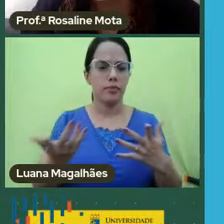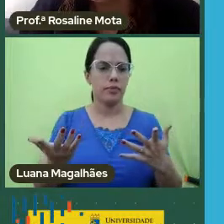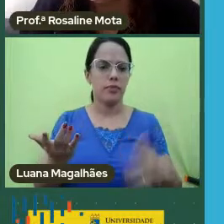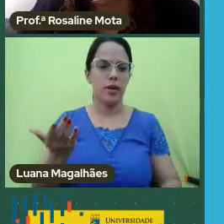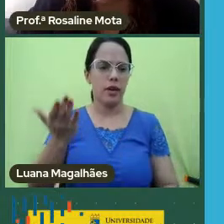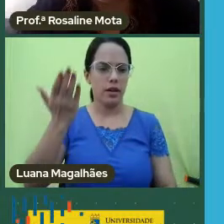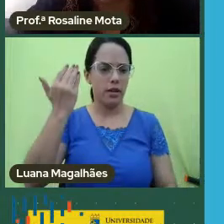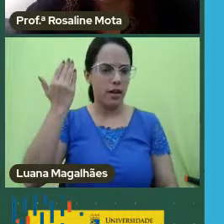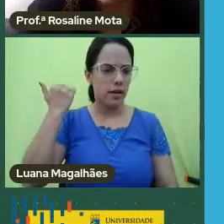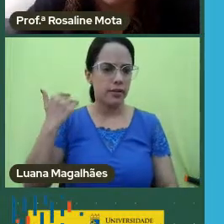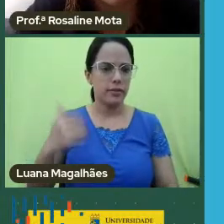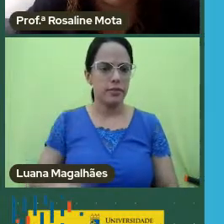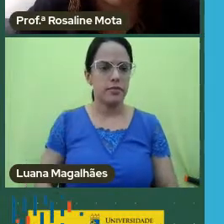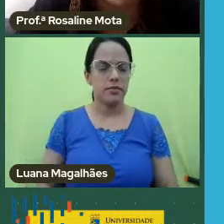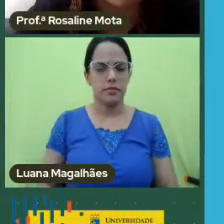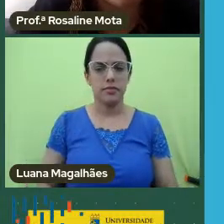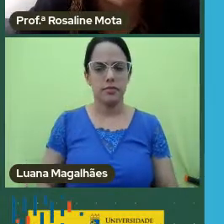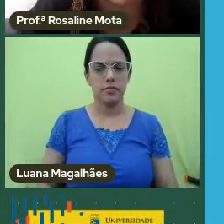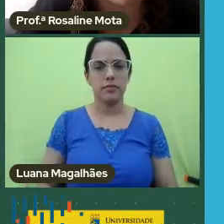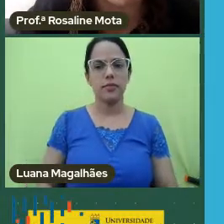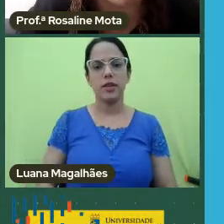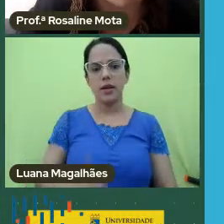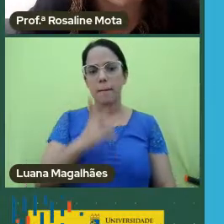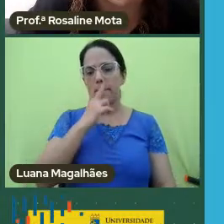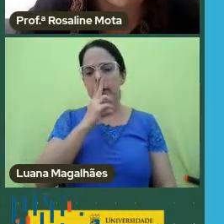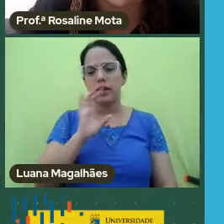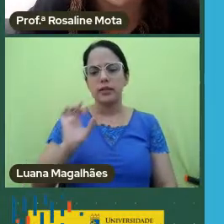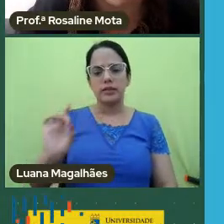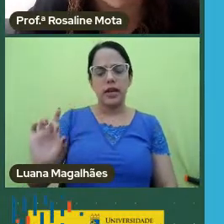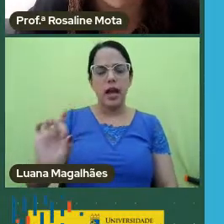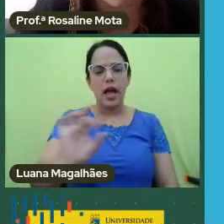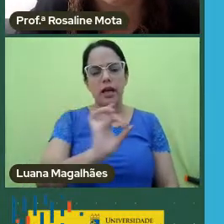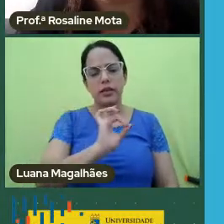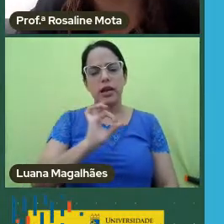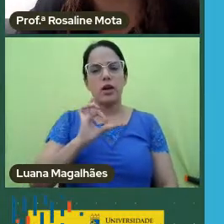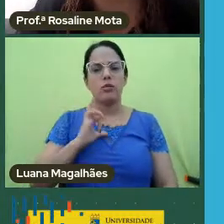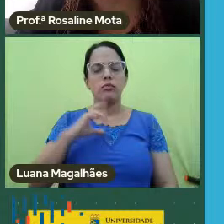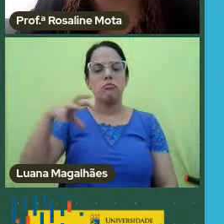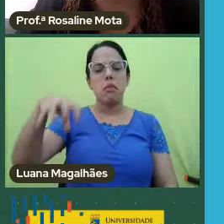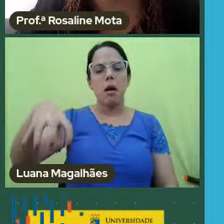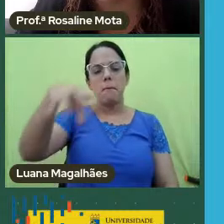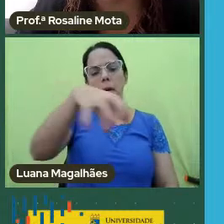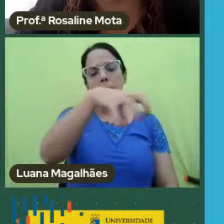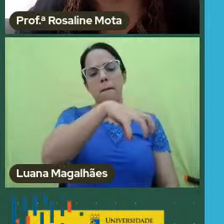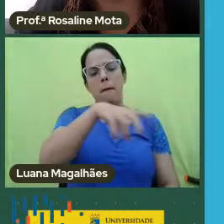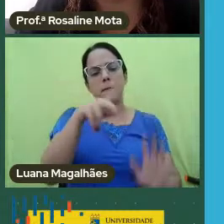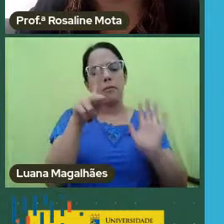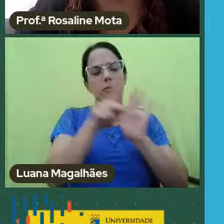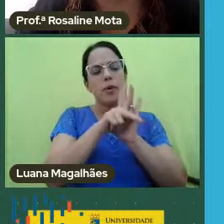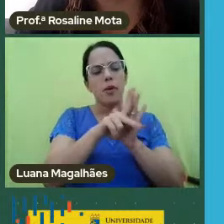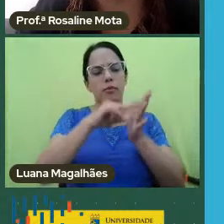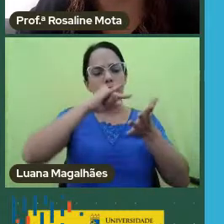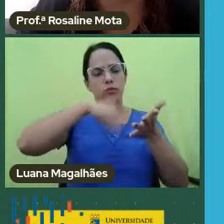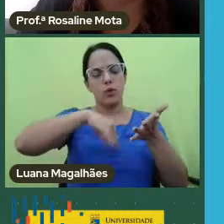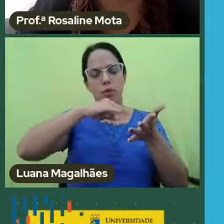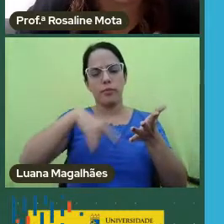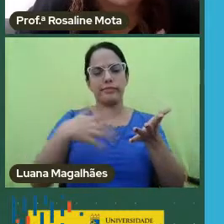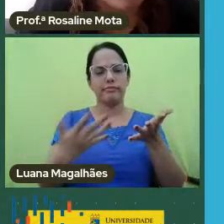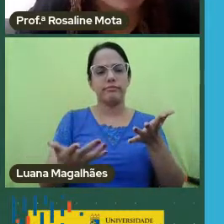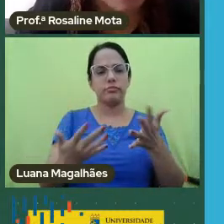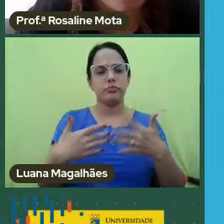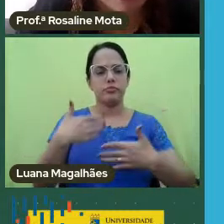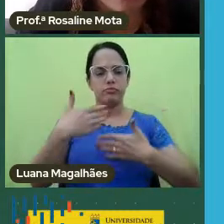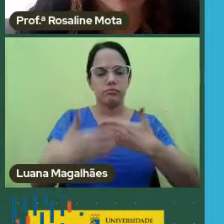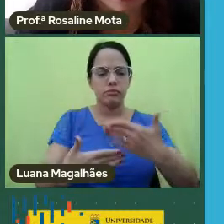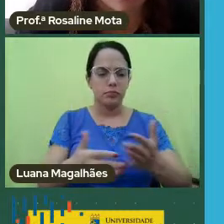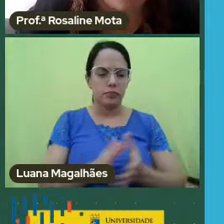antes, cada um ficava com os documentos ali no seu setor, e daí só